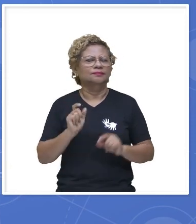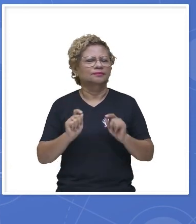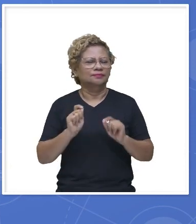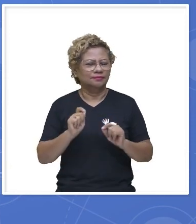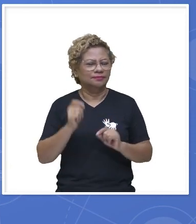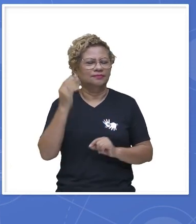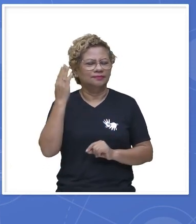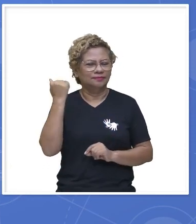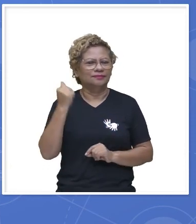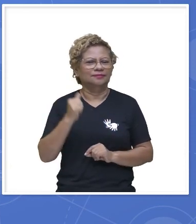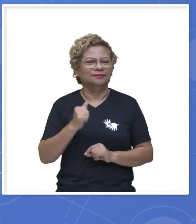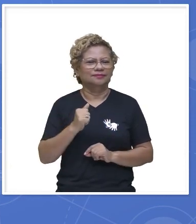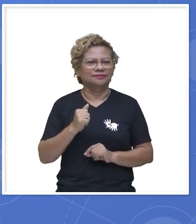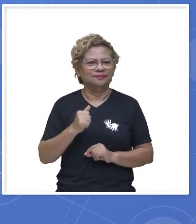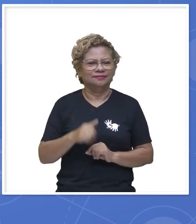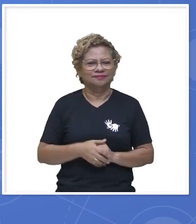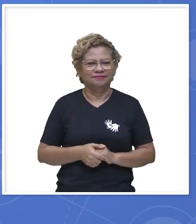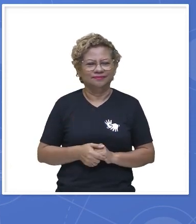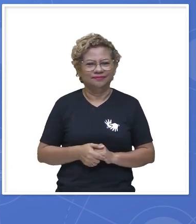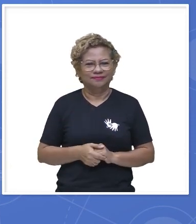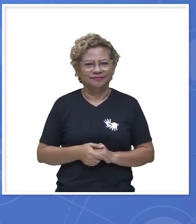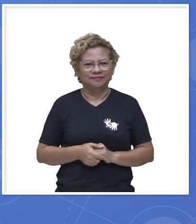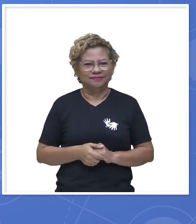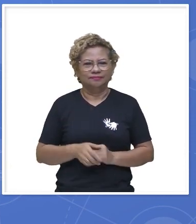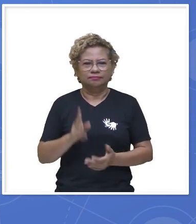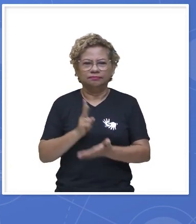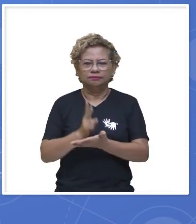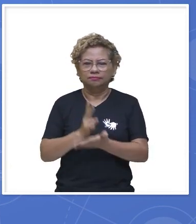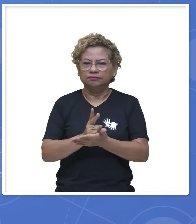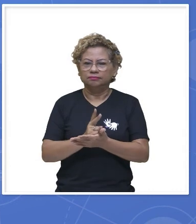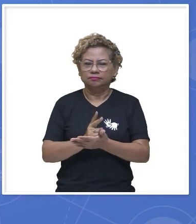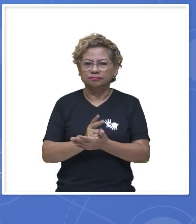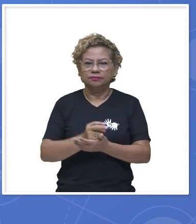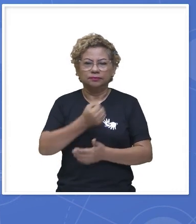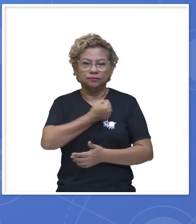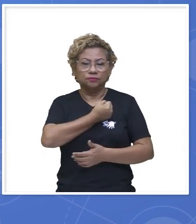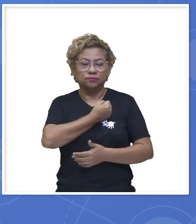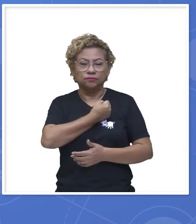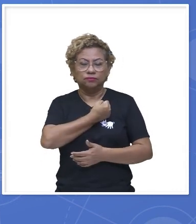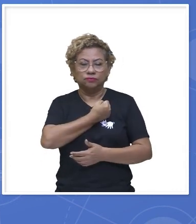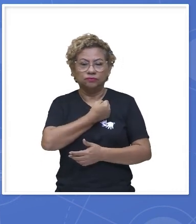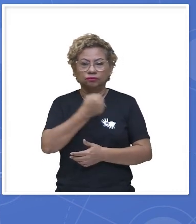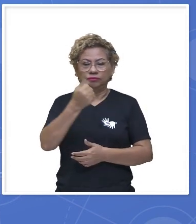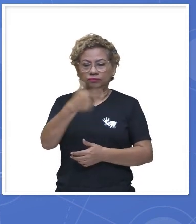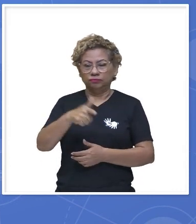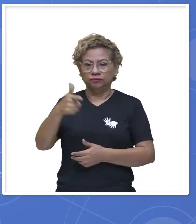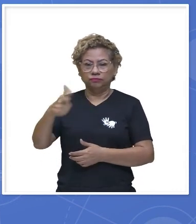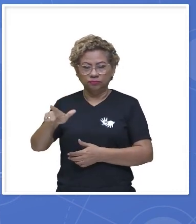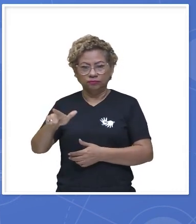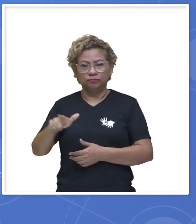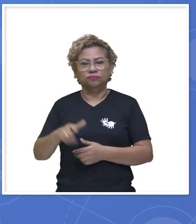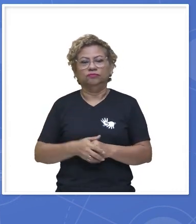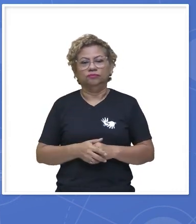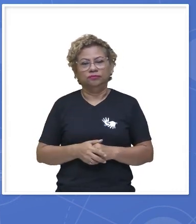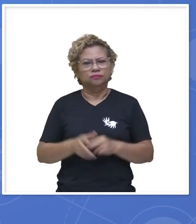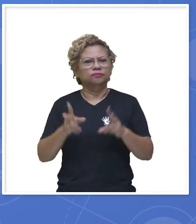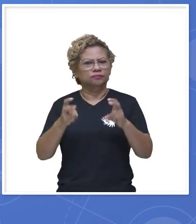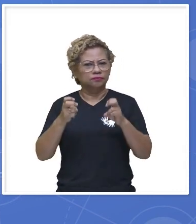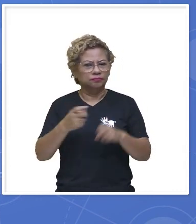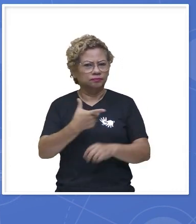aritmética, que eu vou já explicar para vocês daqui a pouco, tá? Mas média aritmética você já sabe. eu vou apenas somar esses dois números, né, que vai dar